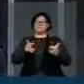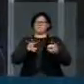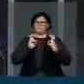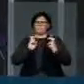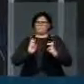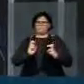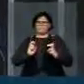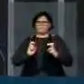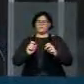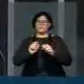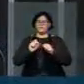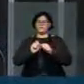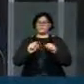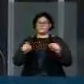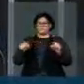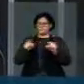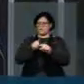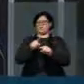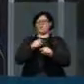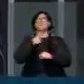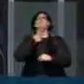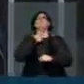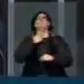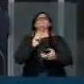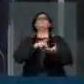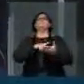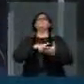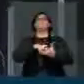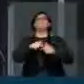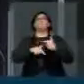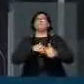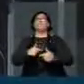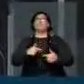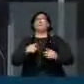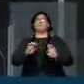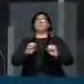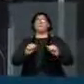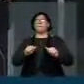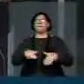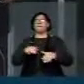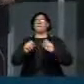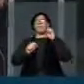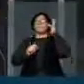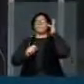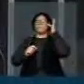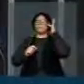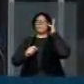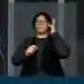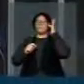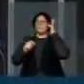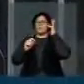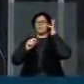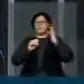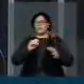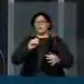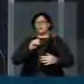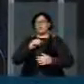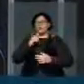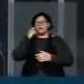de vocês essa vontade de praticar aquilo que a filosofia oriental